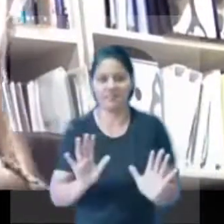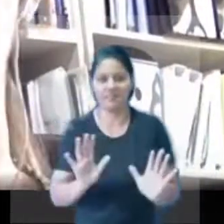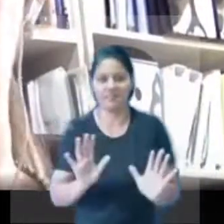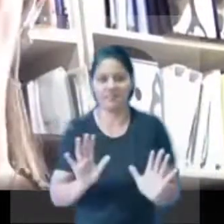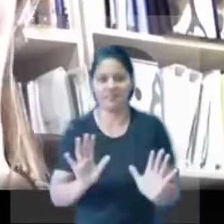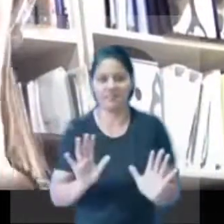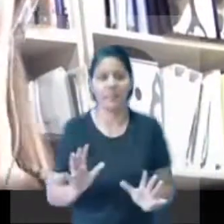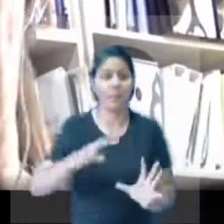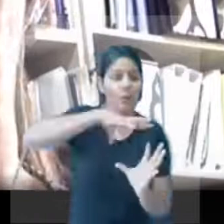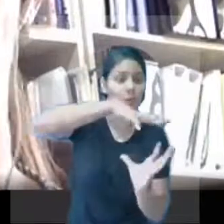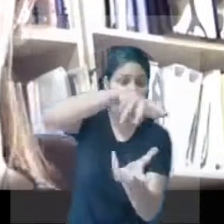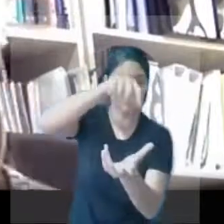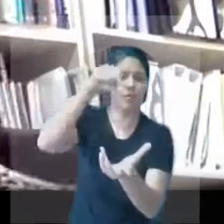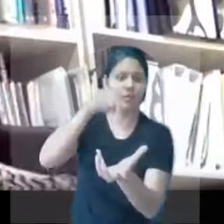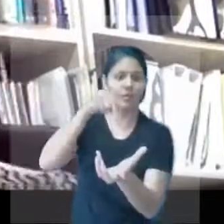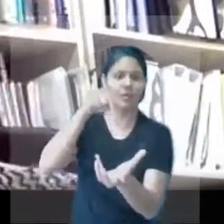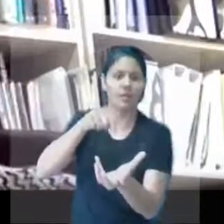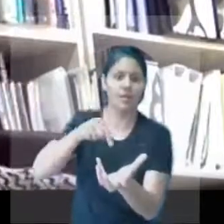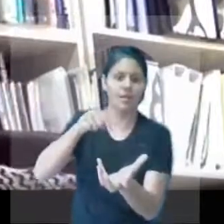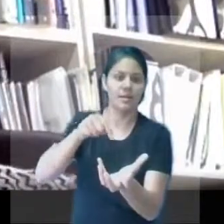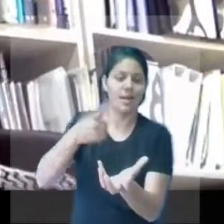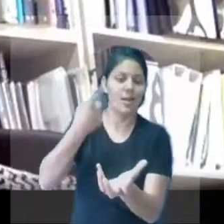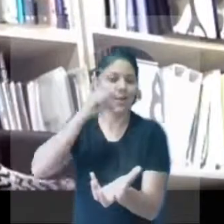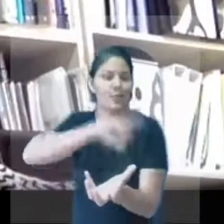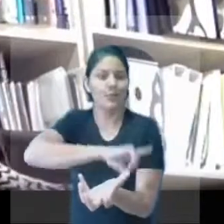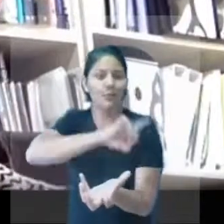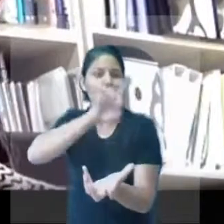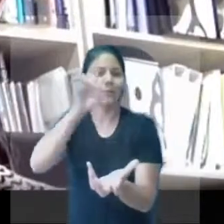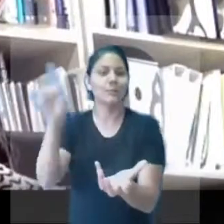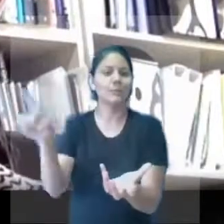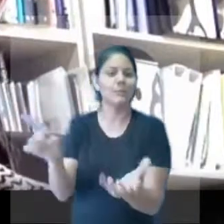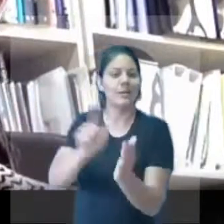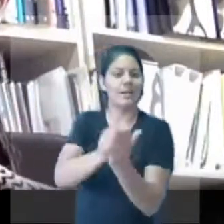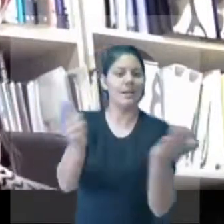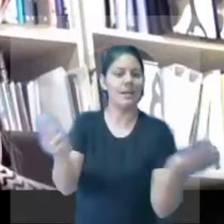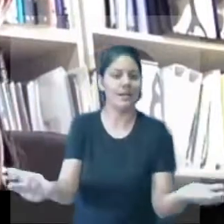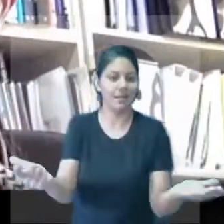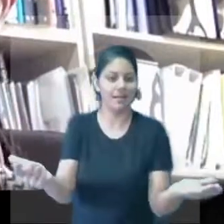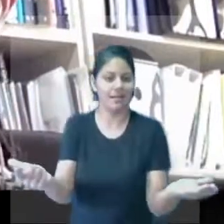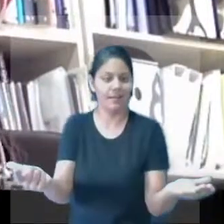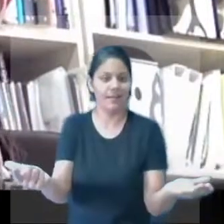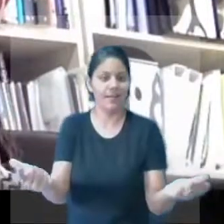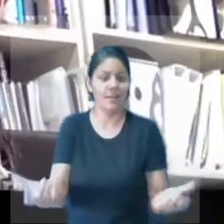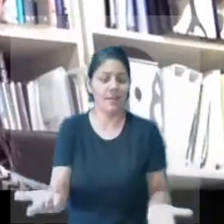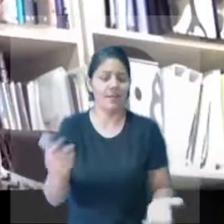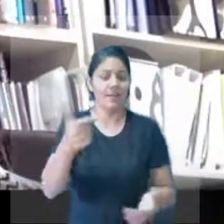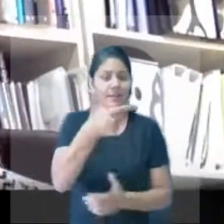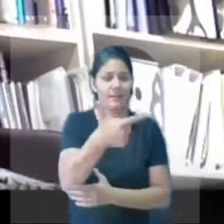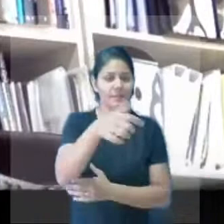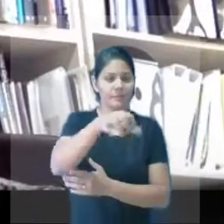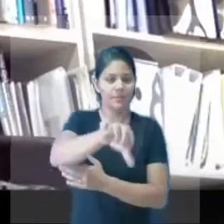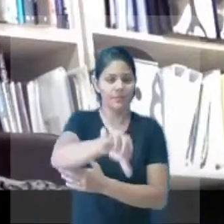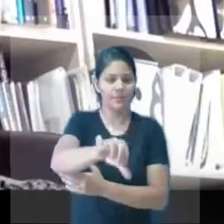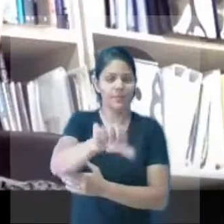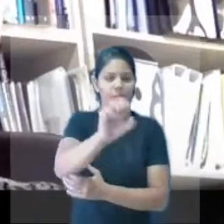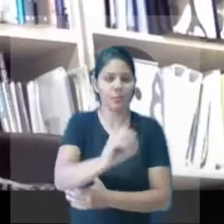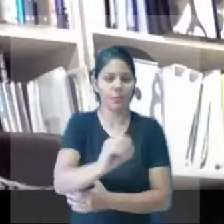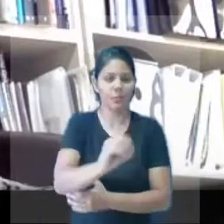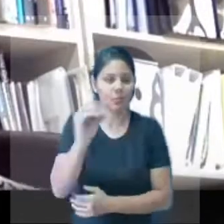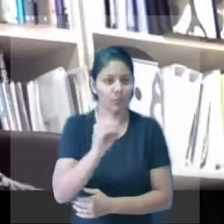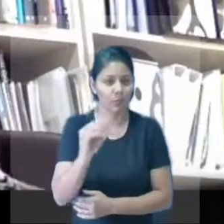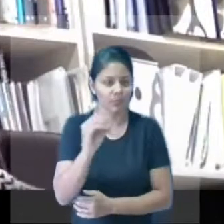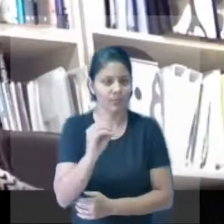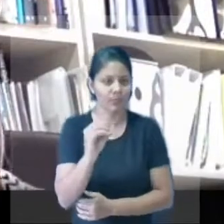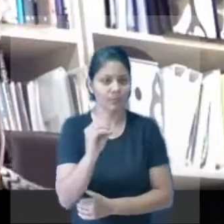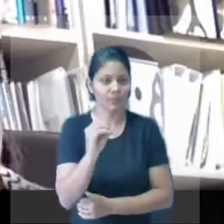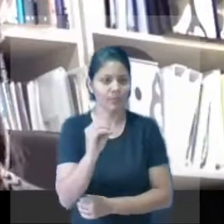Mundialmente, o livro é comemorado, e nacionalmente ele é comemorado no dia 29 de outubro. Mundialmente, nós